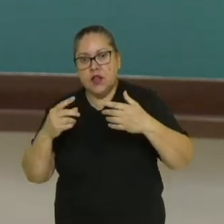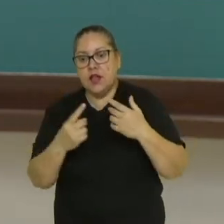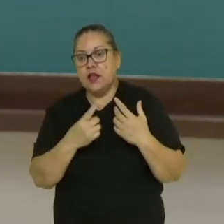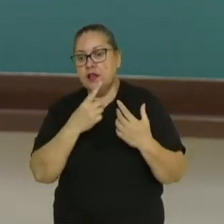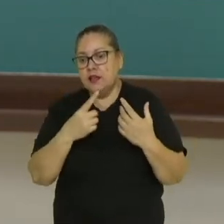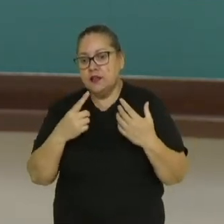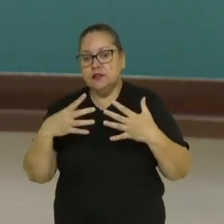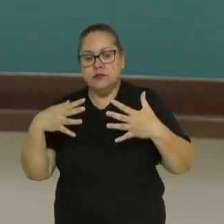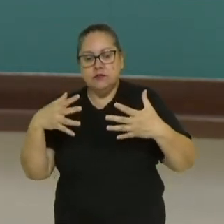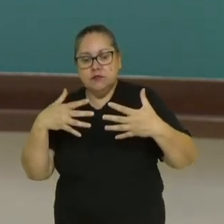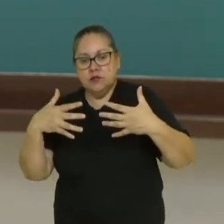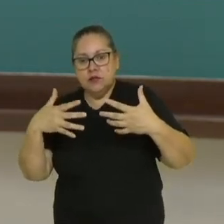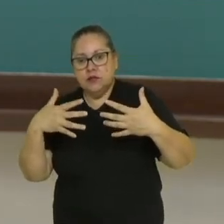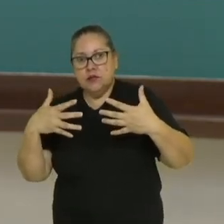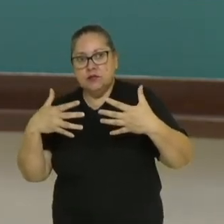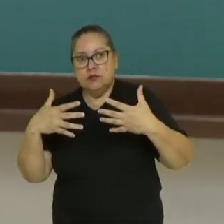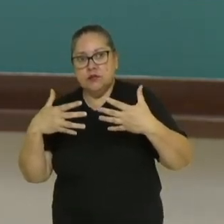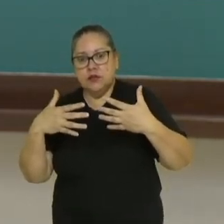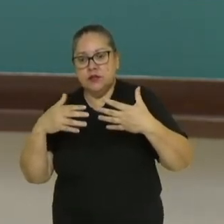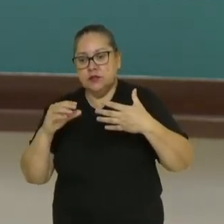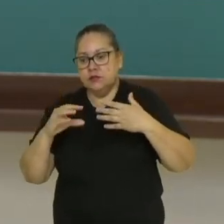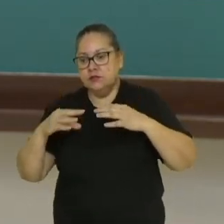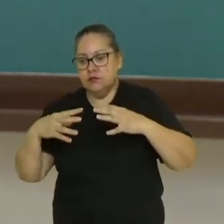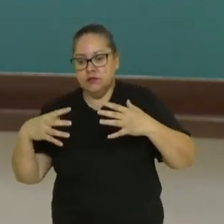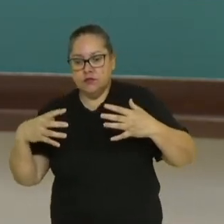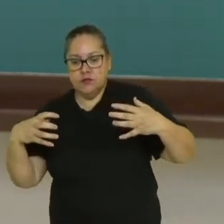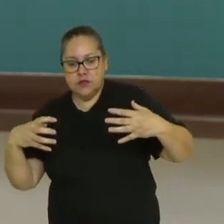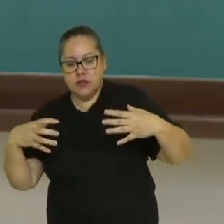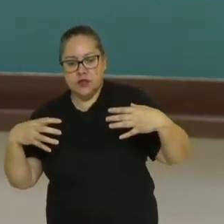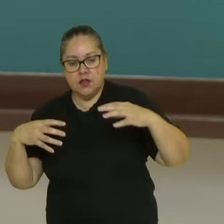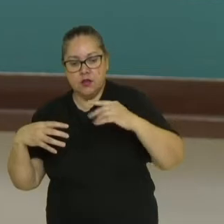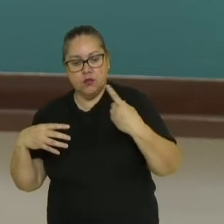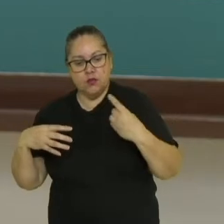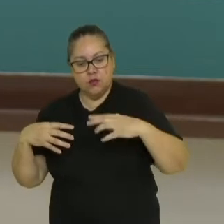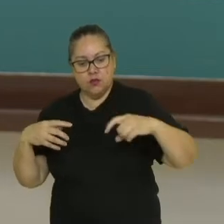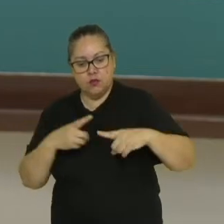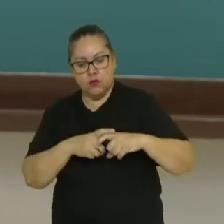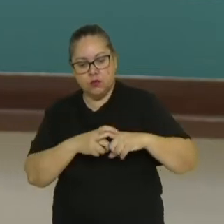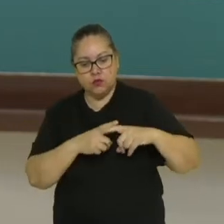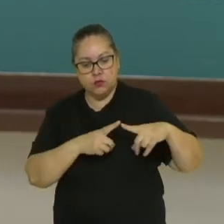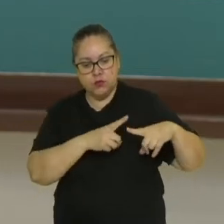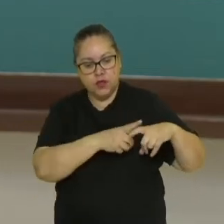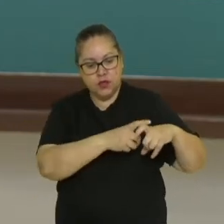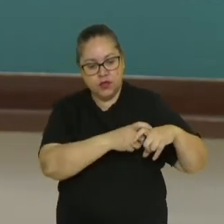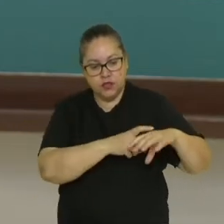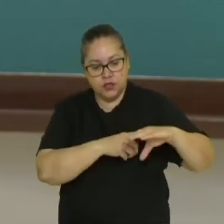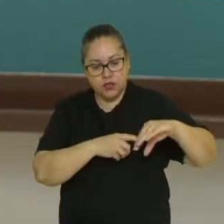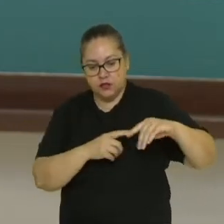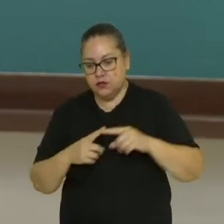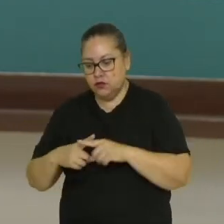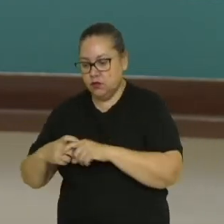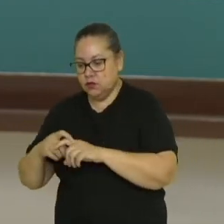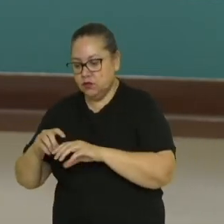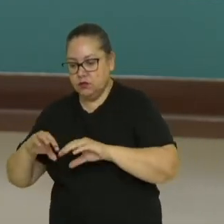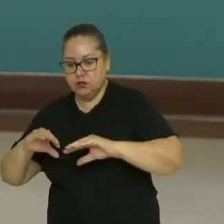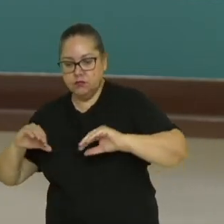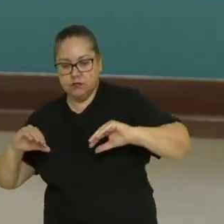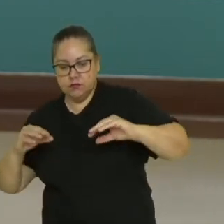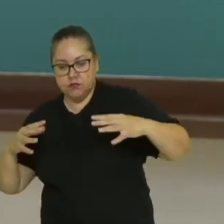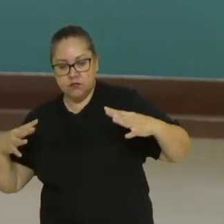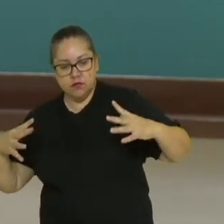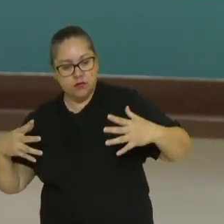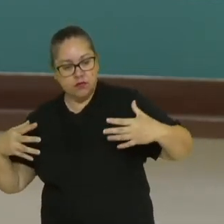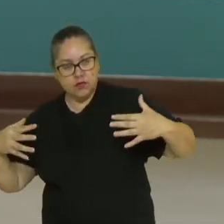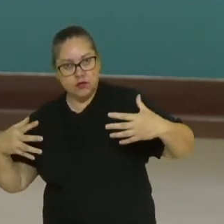cada fibra do fuso, ela segurou um cromossomo. Então, ele segura lá na cinturinha, lá no centrômero